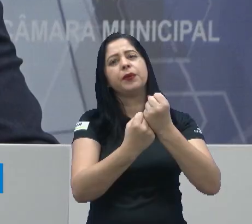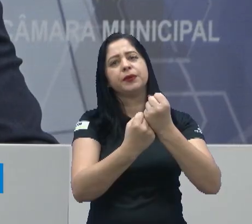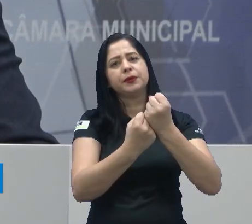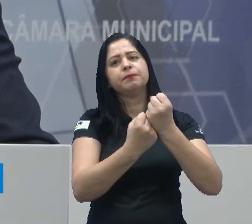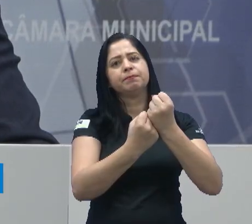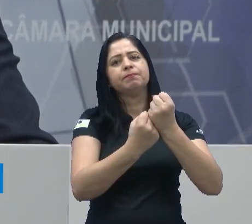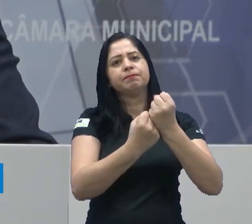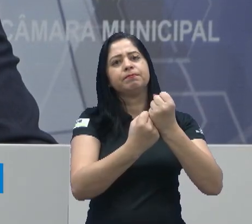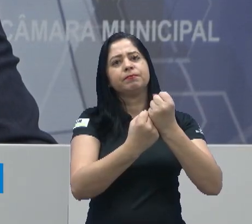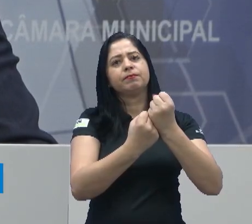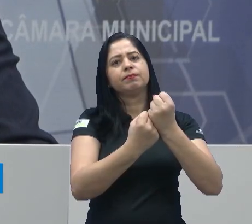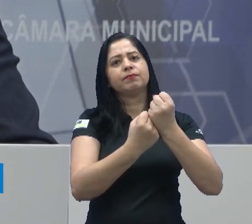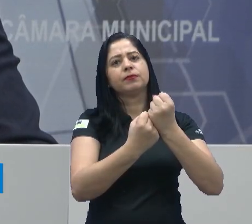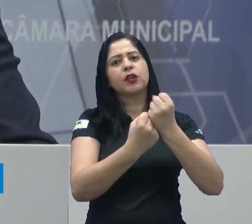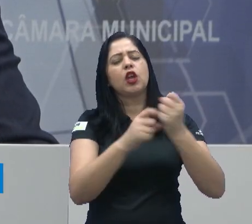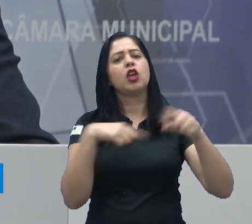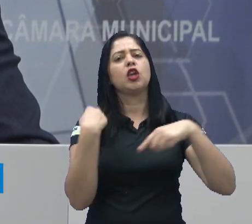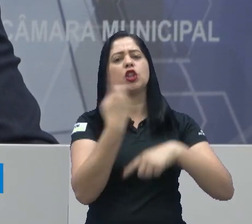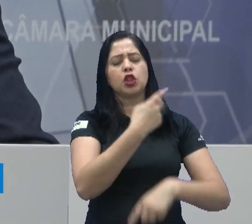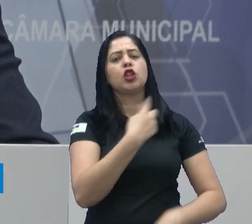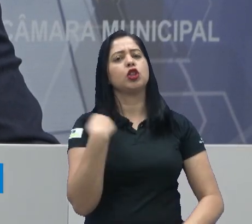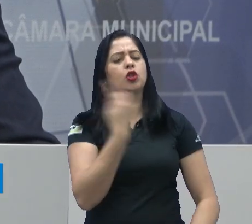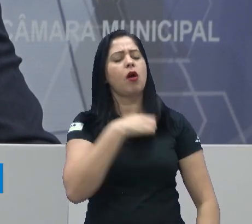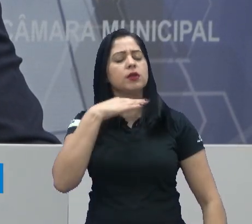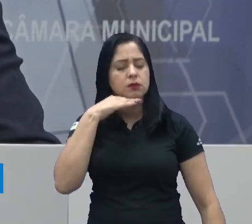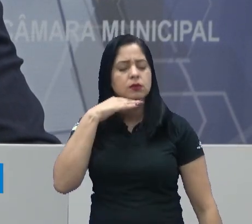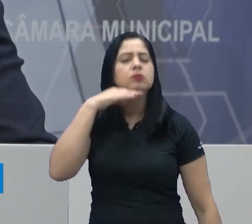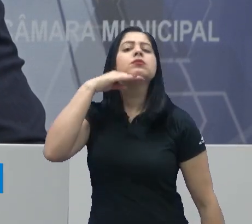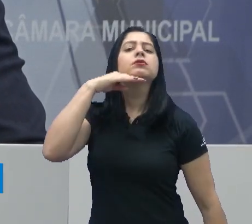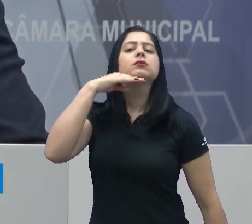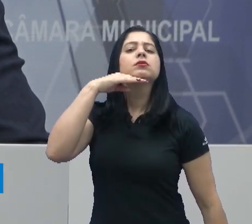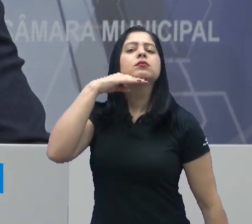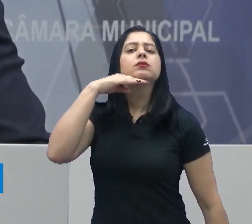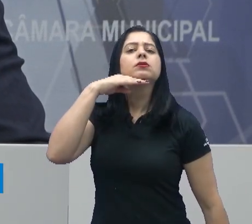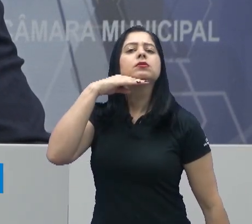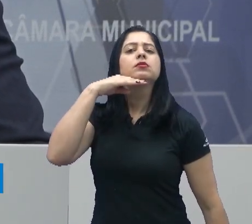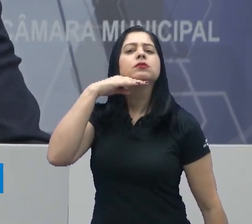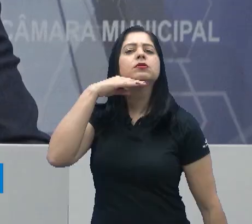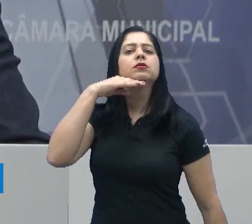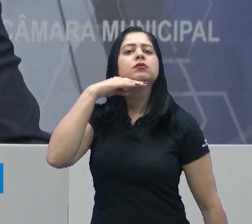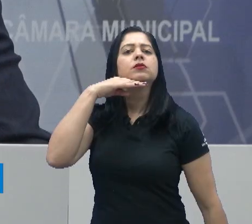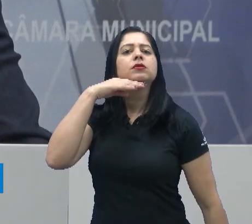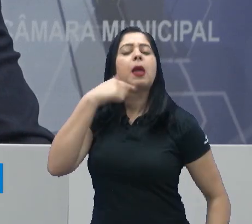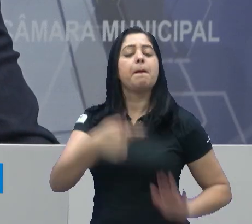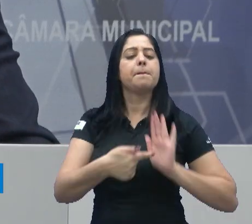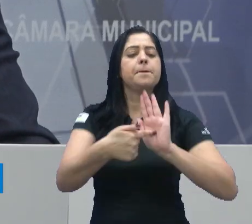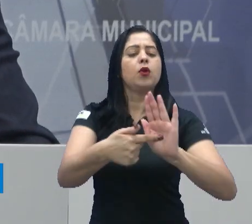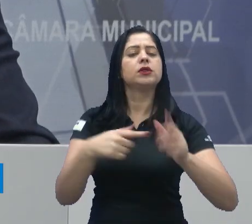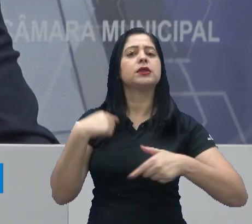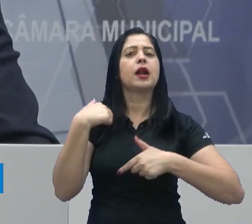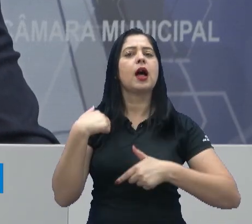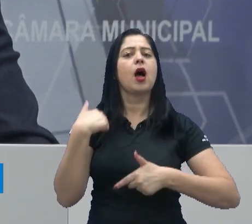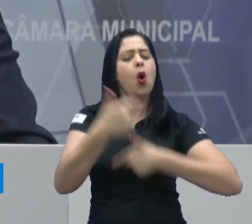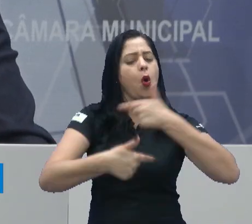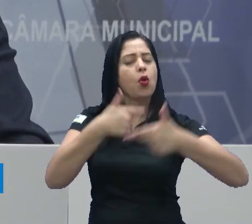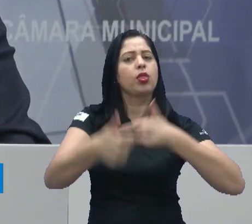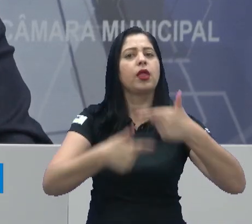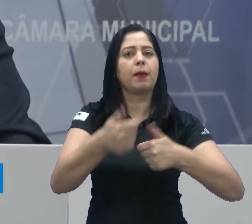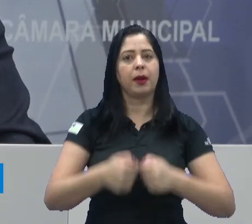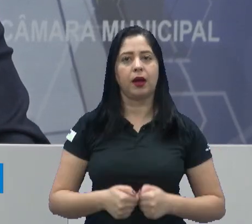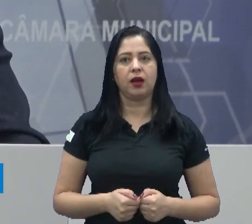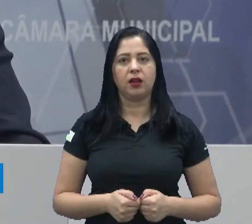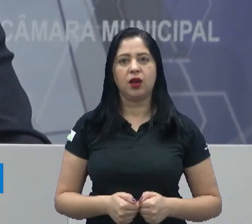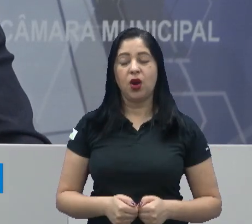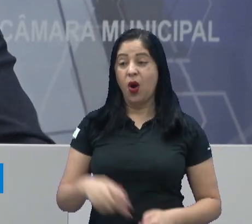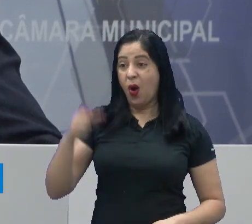às ruas de cabeça erguida e ser reconhecido pelo nosso trabalho. O presidente de